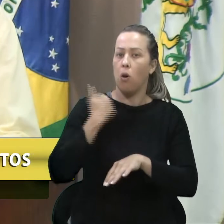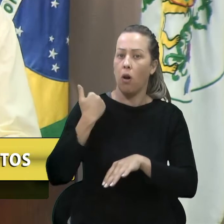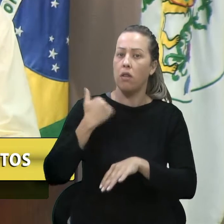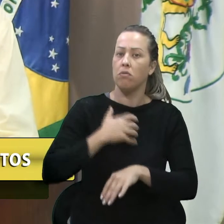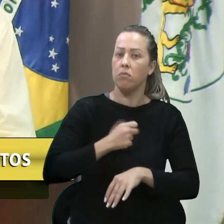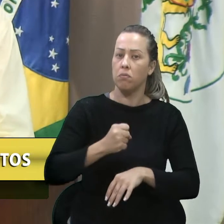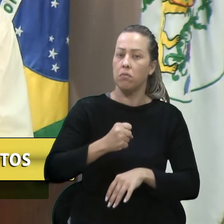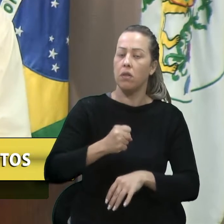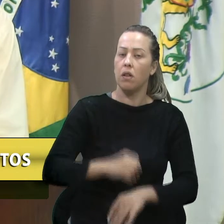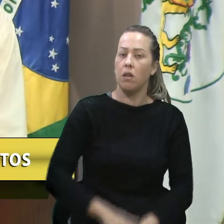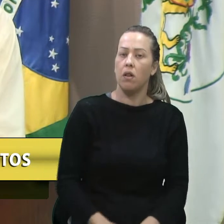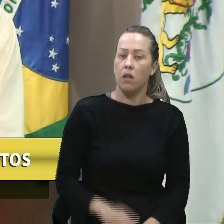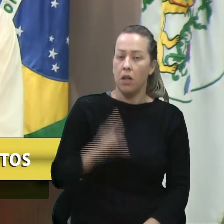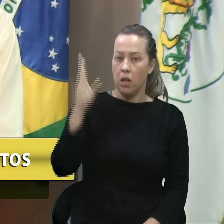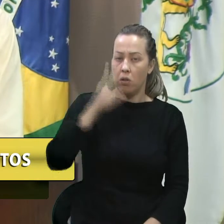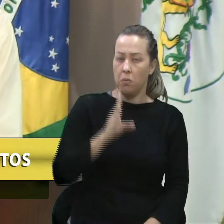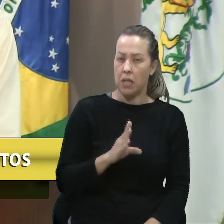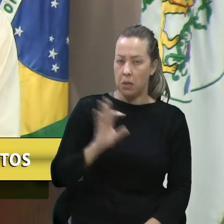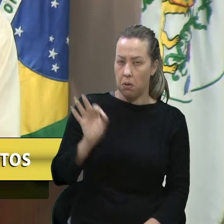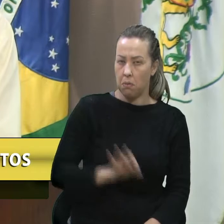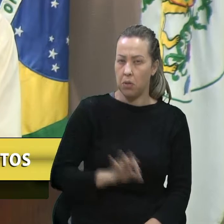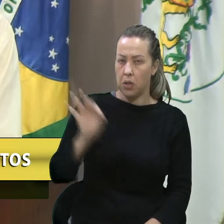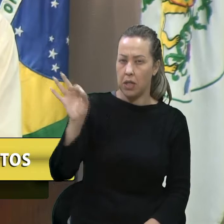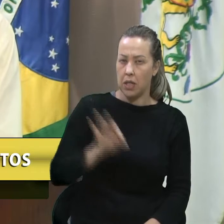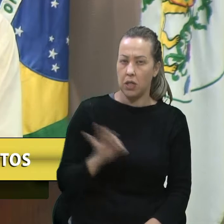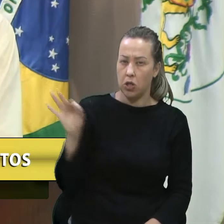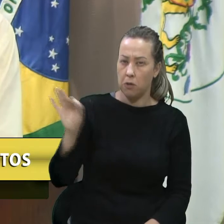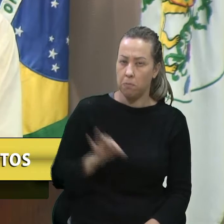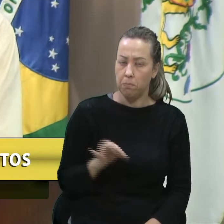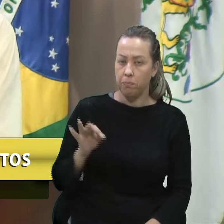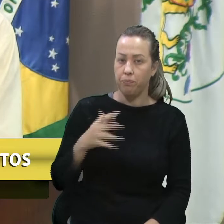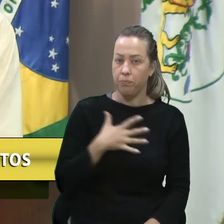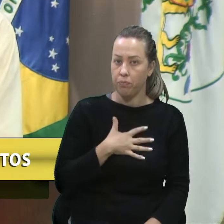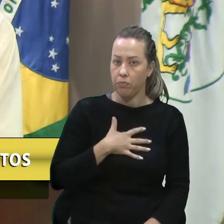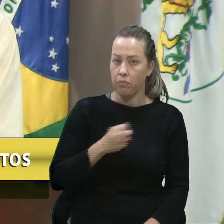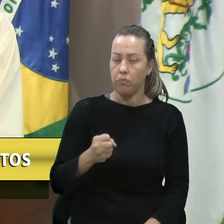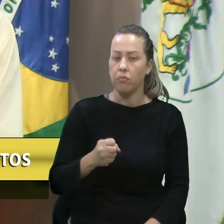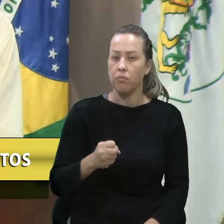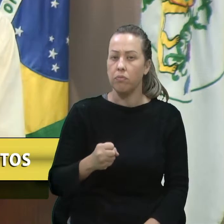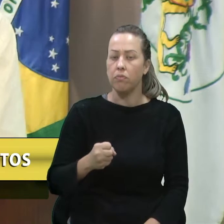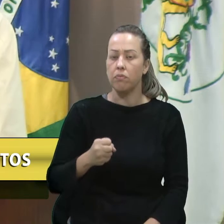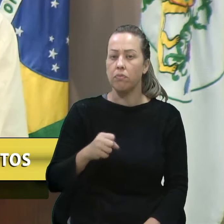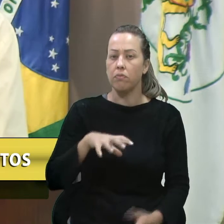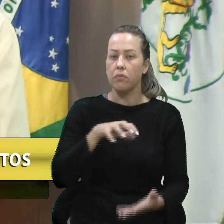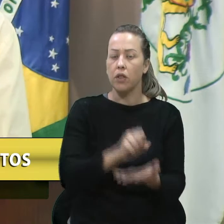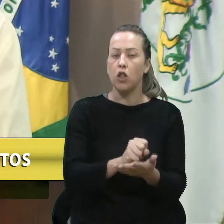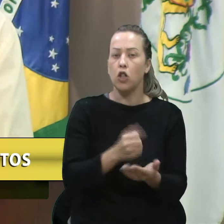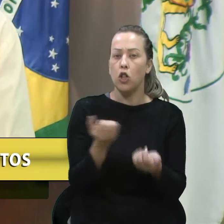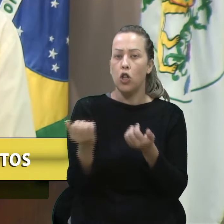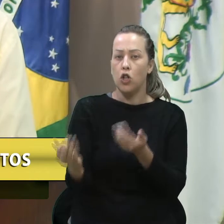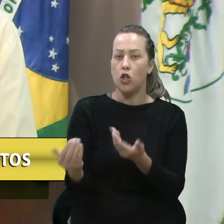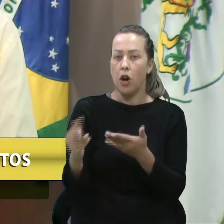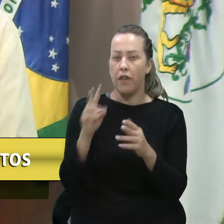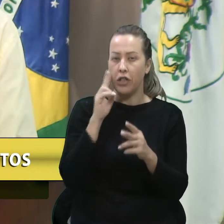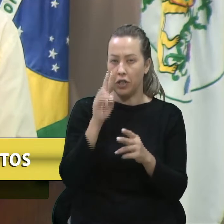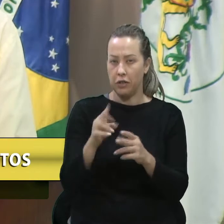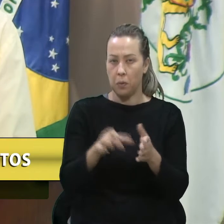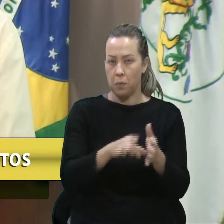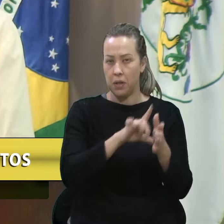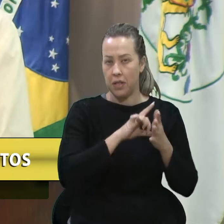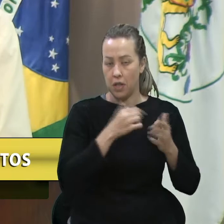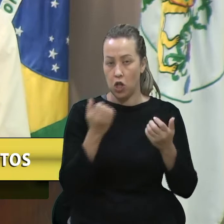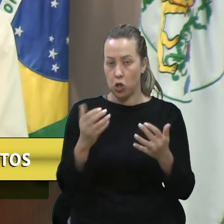No Brasil, o maior percentual de suicídios é registrado entre jovens, conforme a gente já falou ali